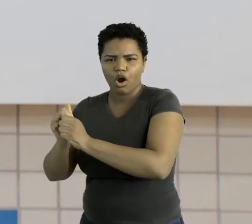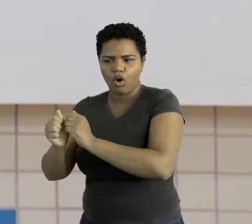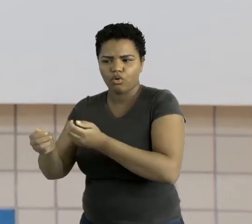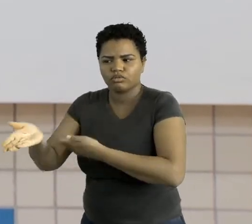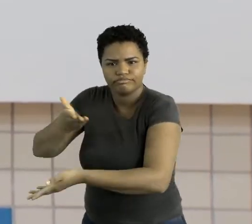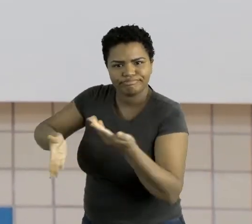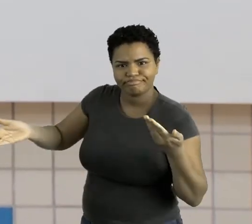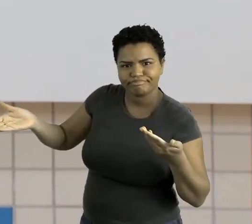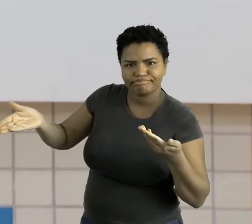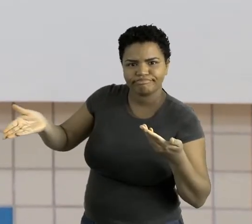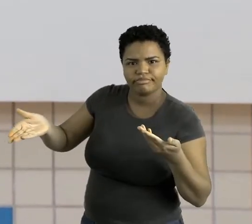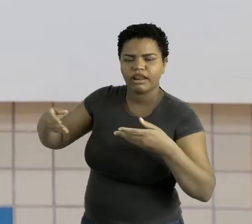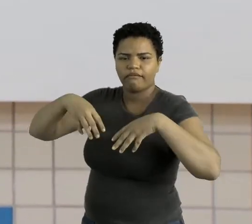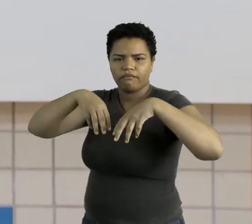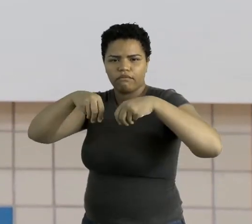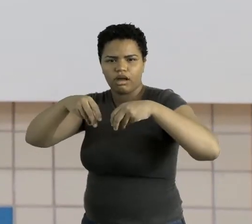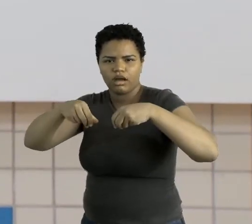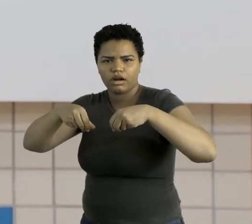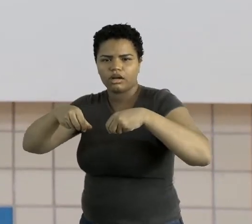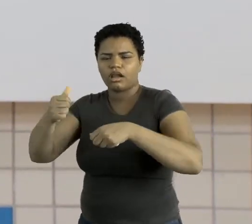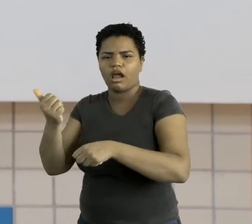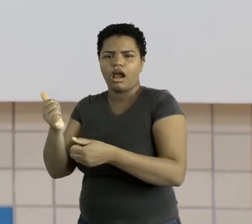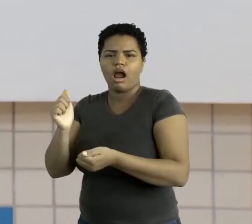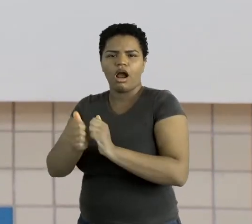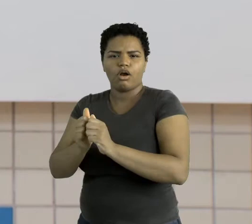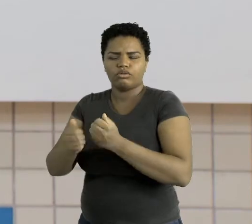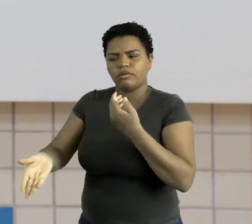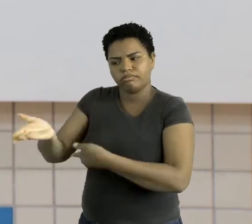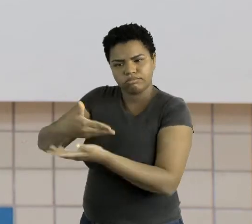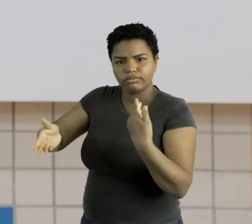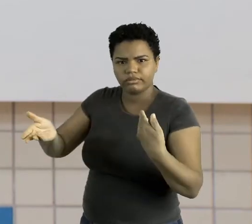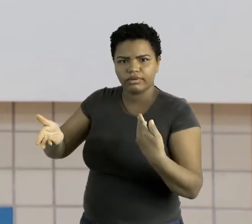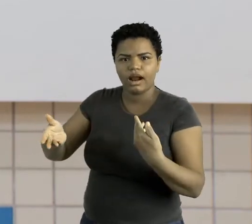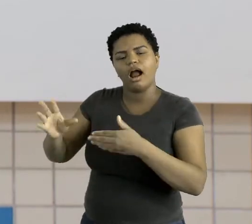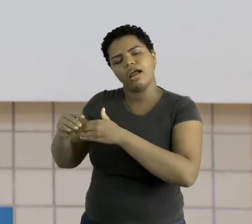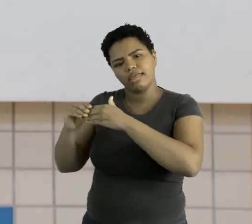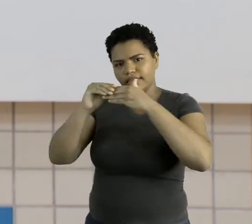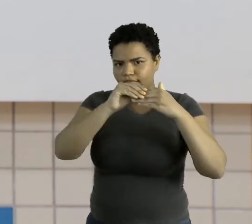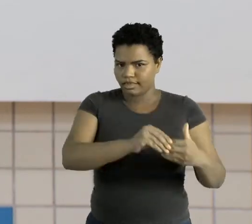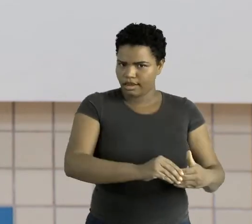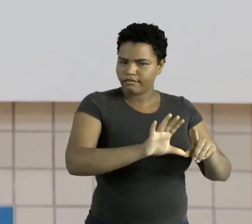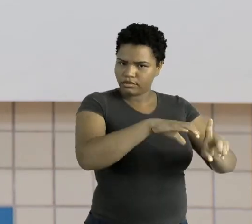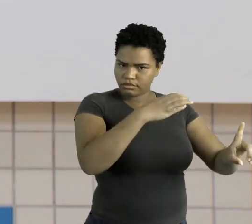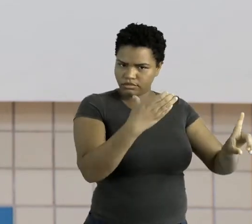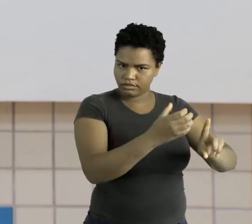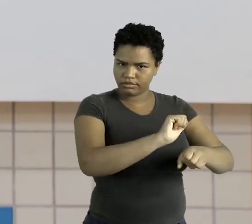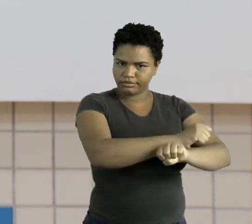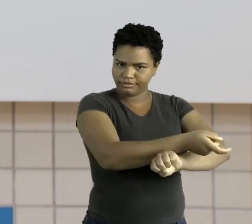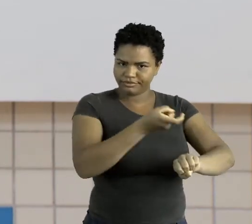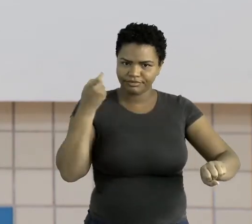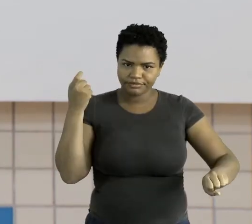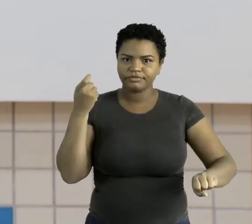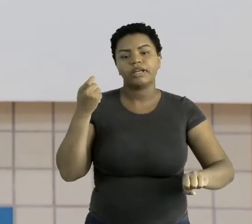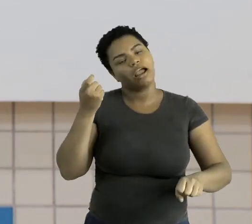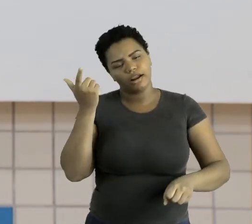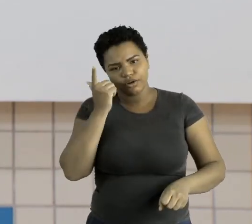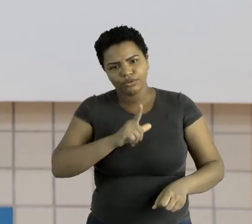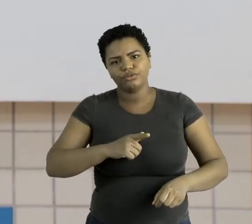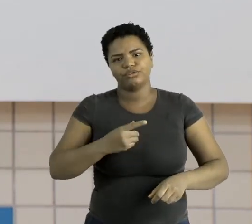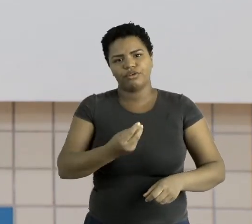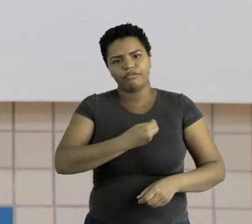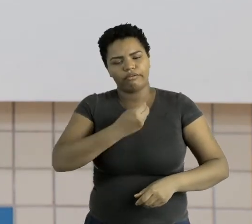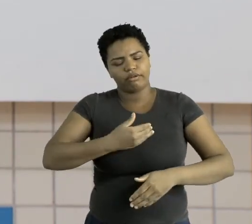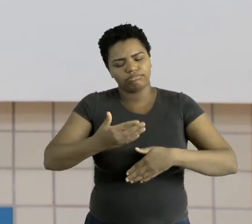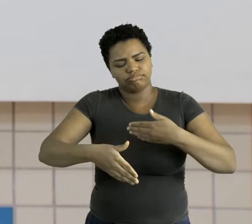de farinha, e aí eles traziam de volta para o quilombo, entendeu? Então, foi assim que eles foram conseguindo sobreviver depois